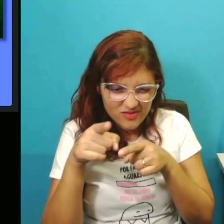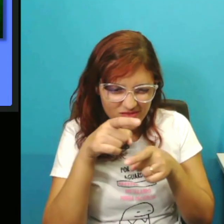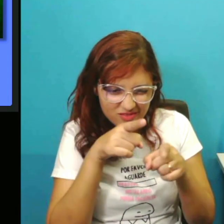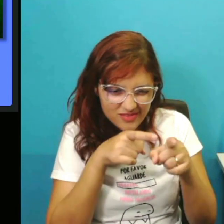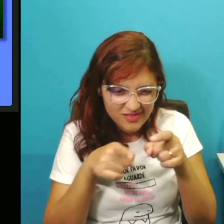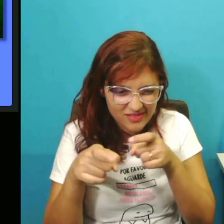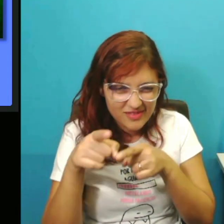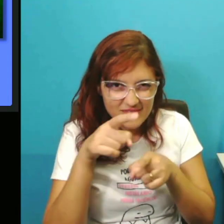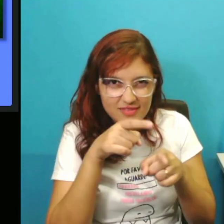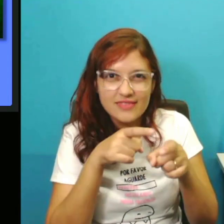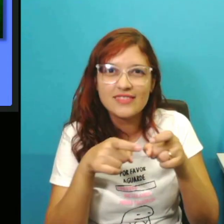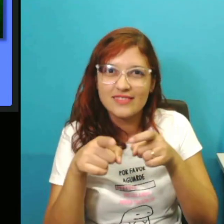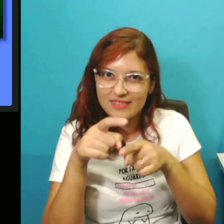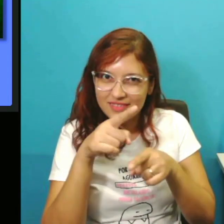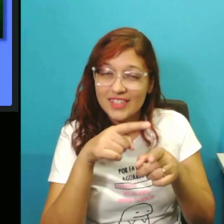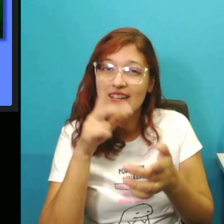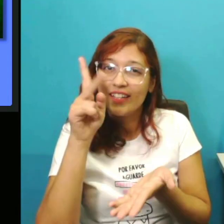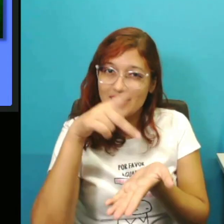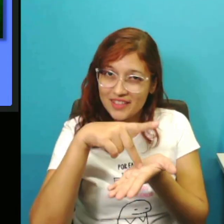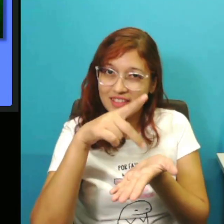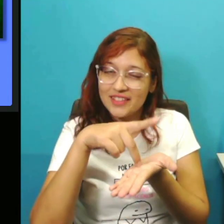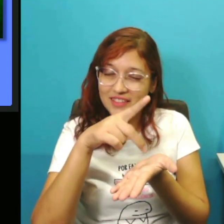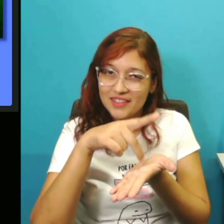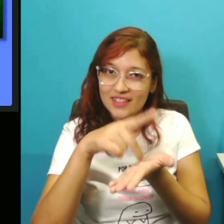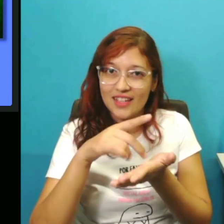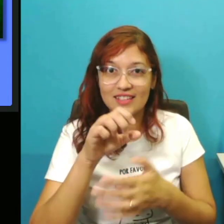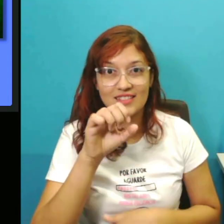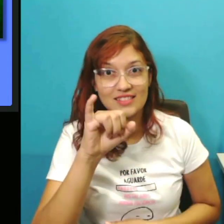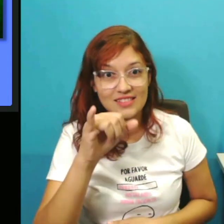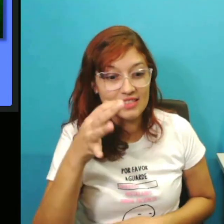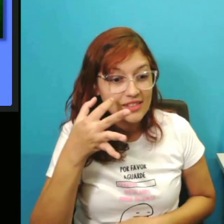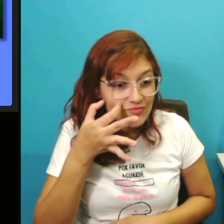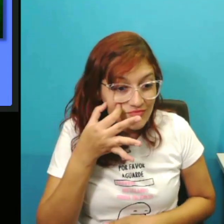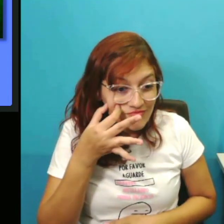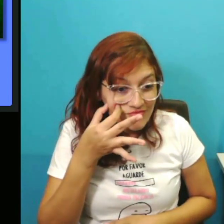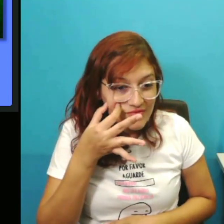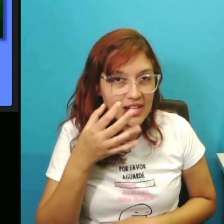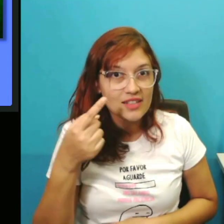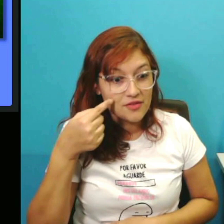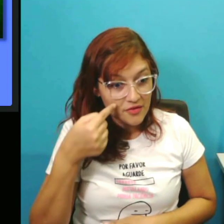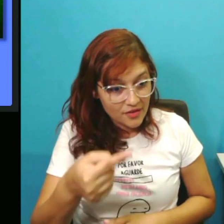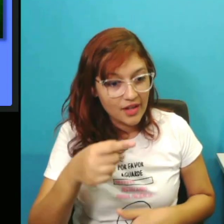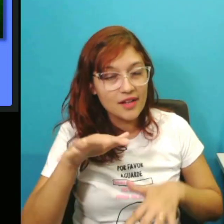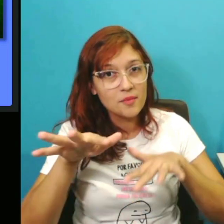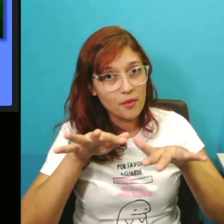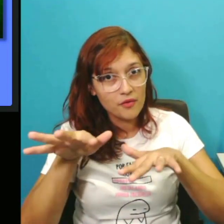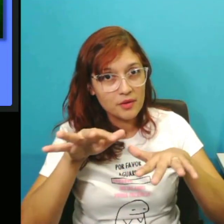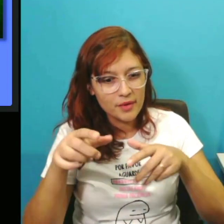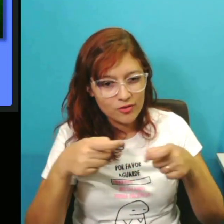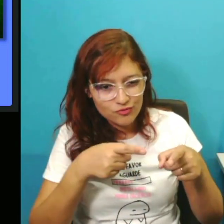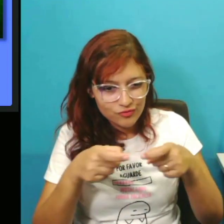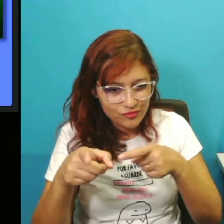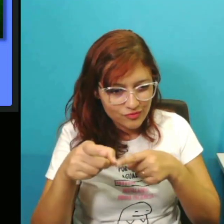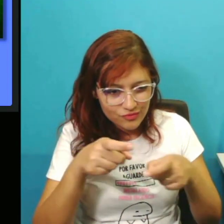Então, dentro da água vai ser possível ver os micro-organismos. De verdade.